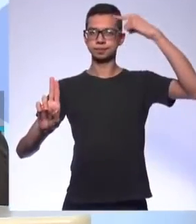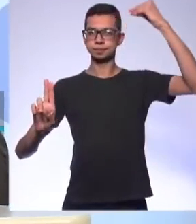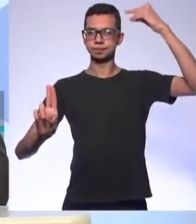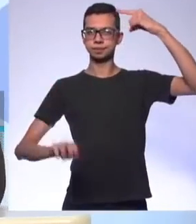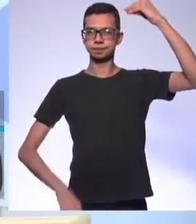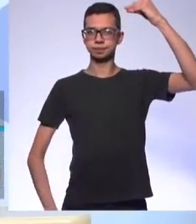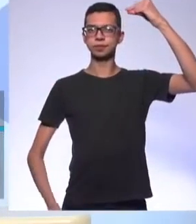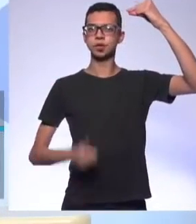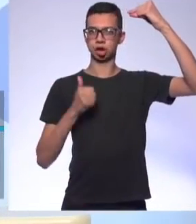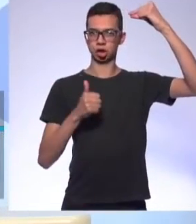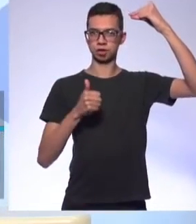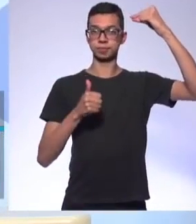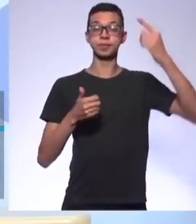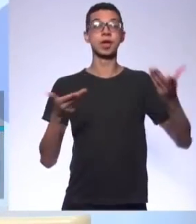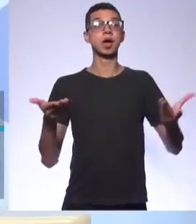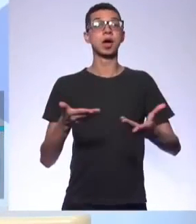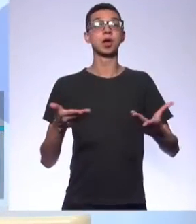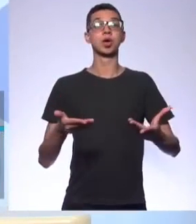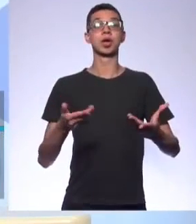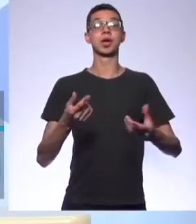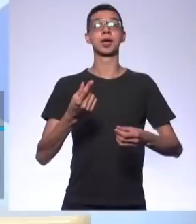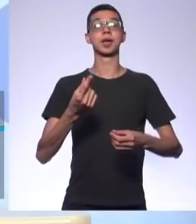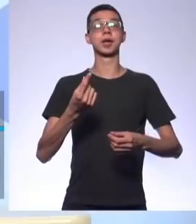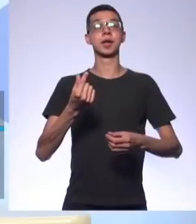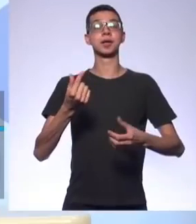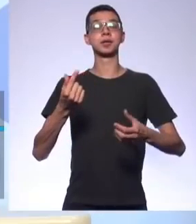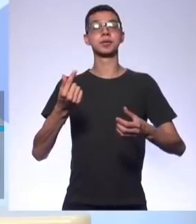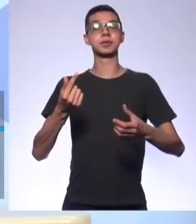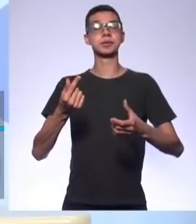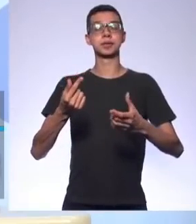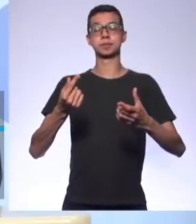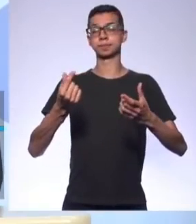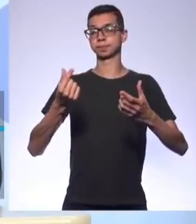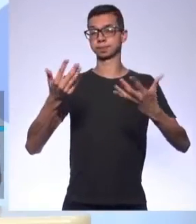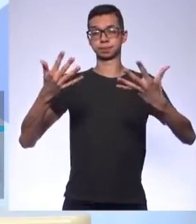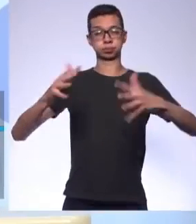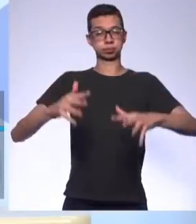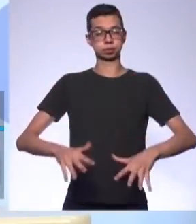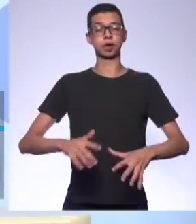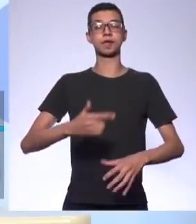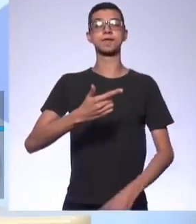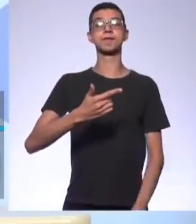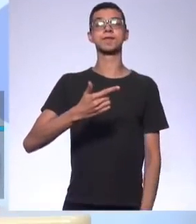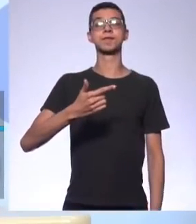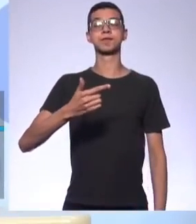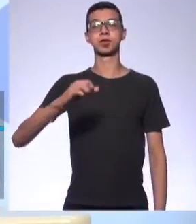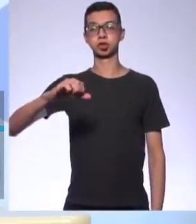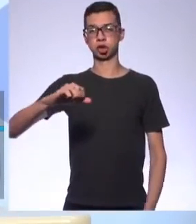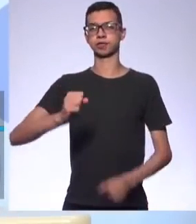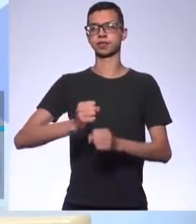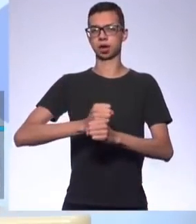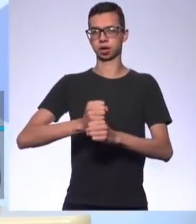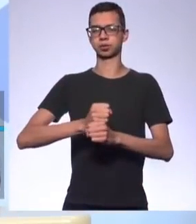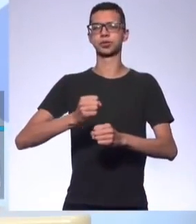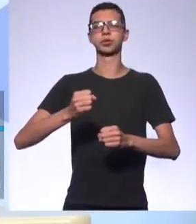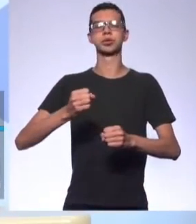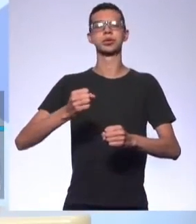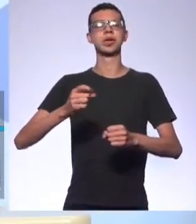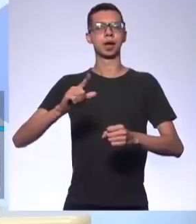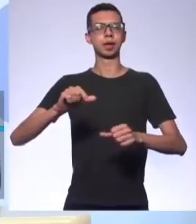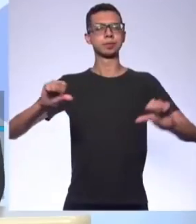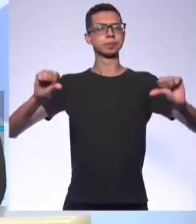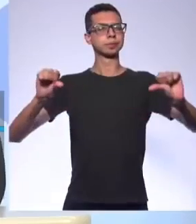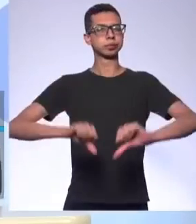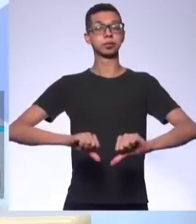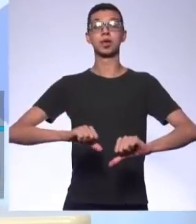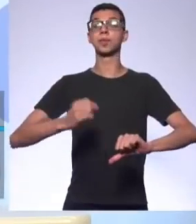Rapidinho, vamos passar pela crise financeira de 29, essas foram uma consequência também importante aí desse entre